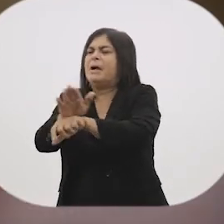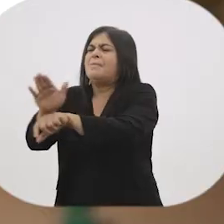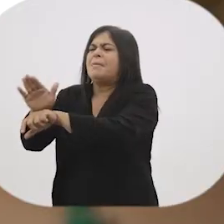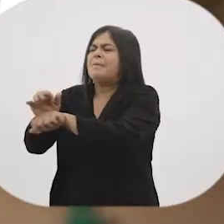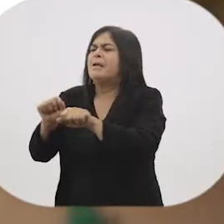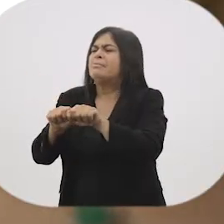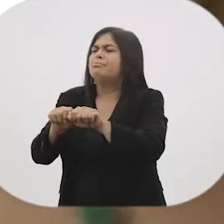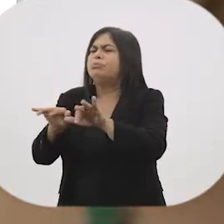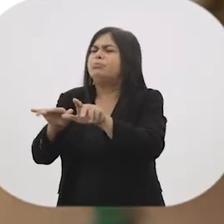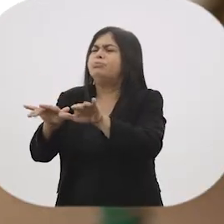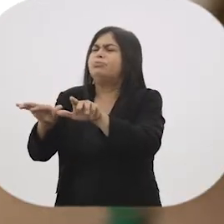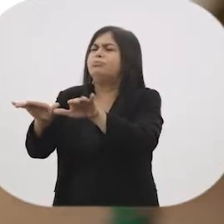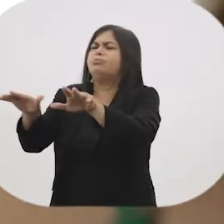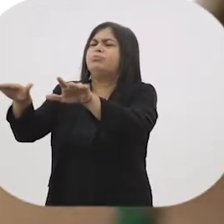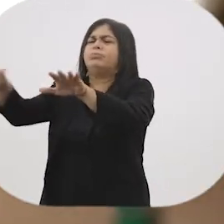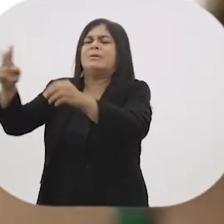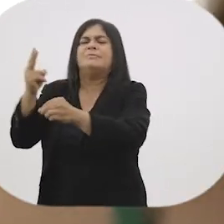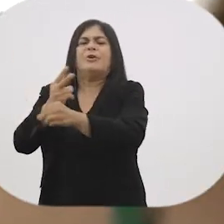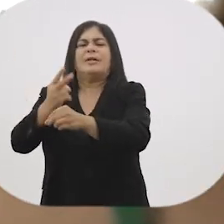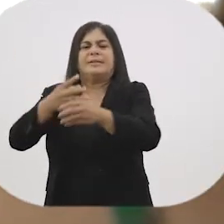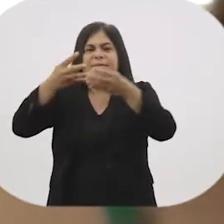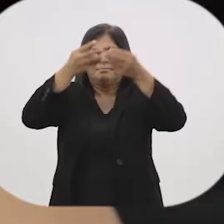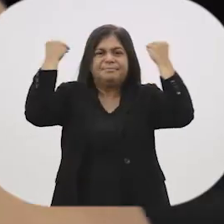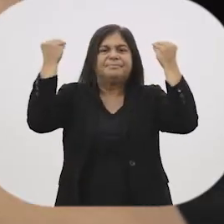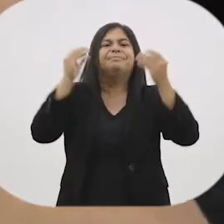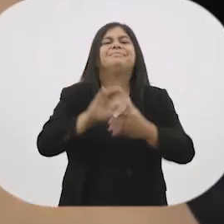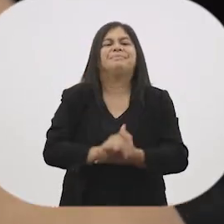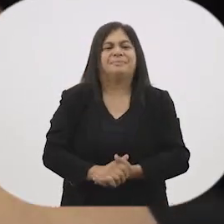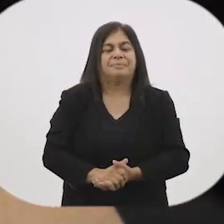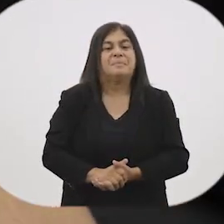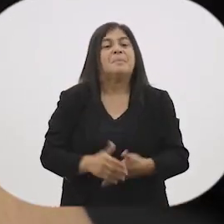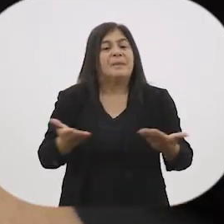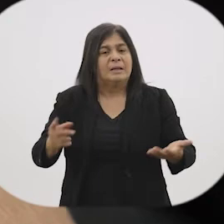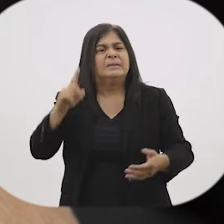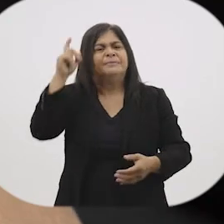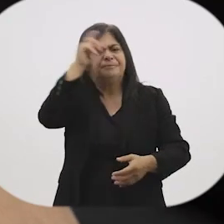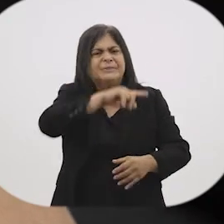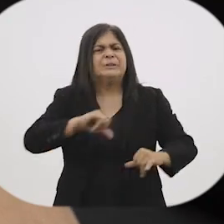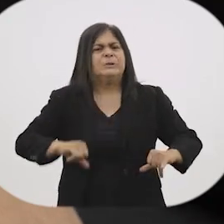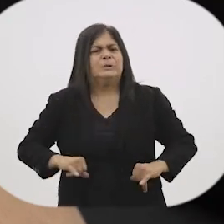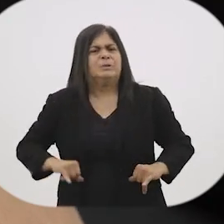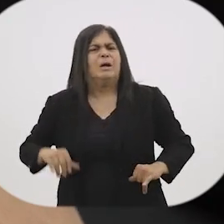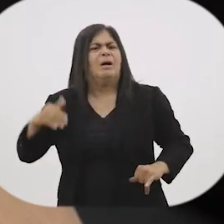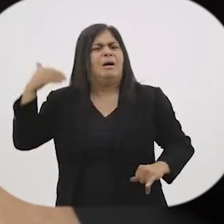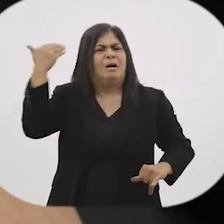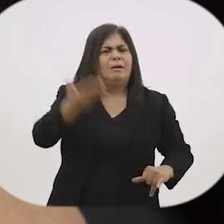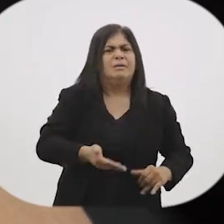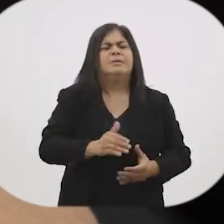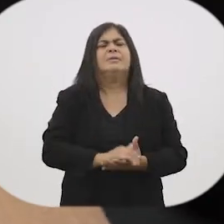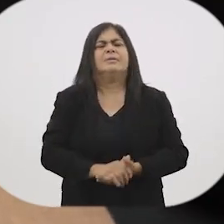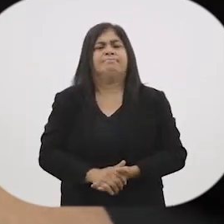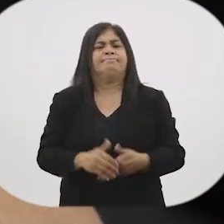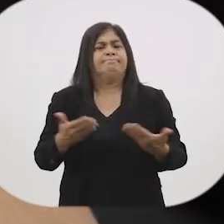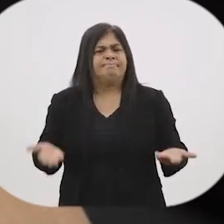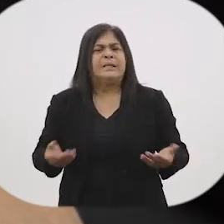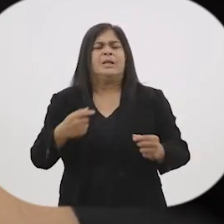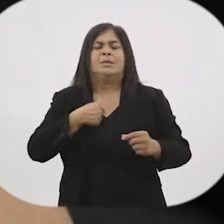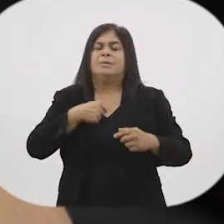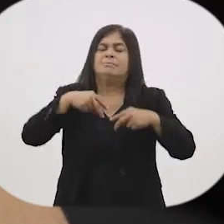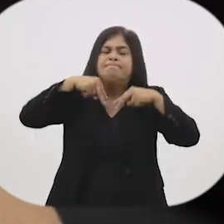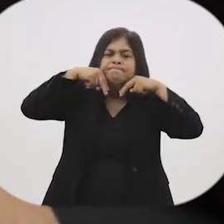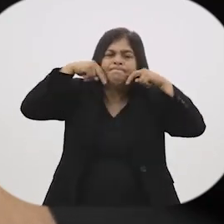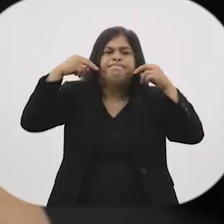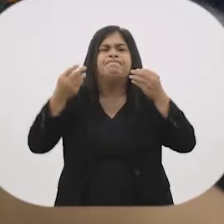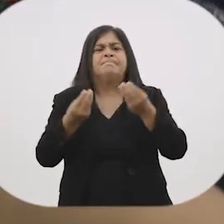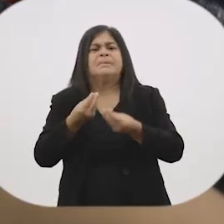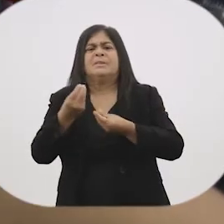mulheres a superarem a violência que sofreram foi muito difícil pra mim por muito tempo é na verdade eu sentia